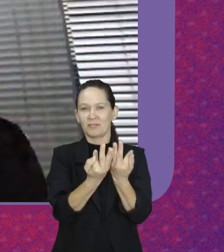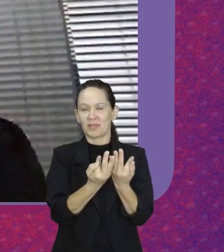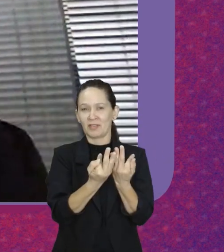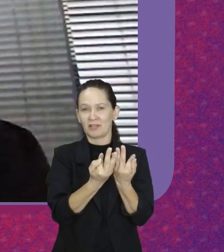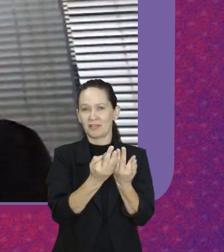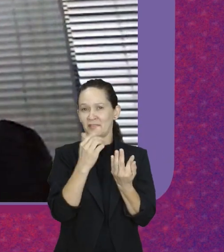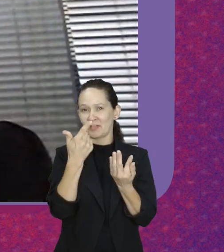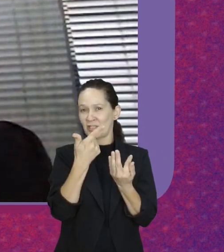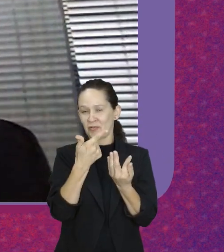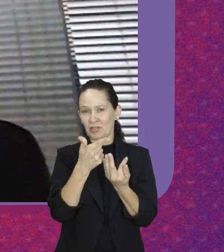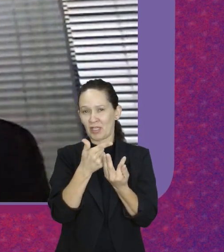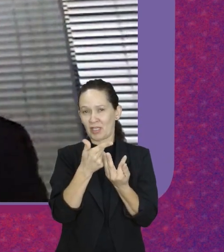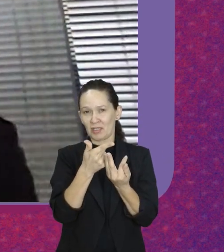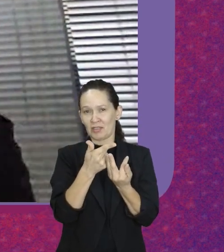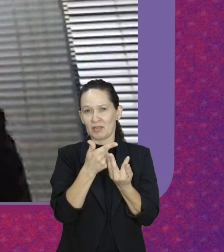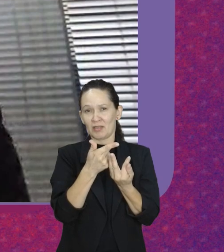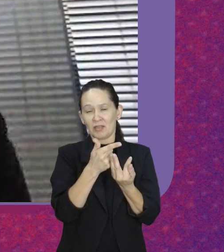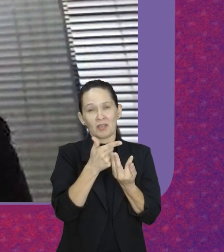então,